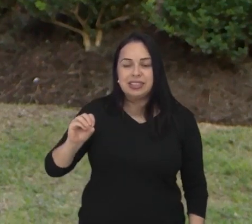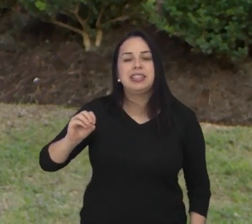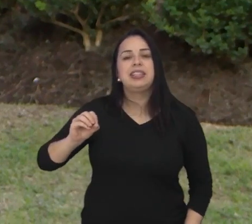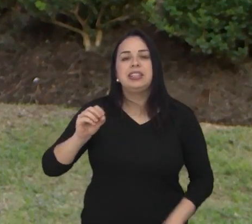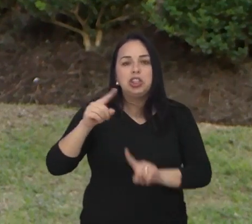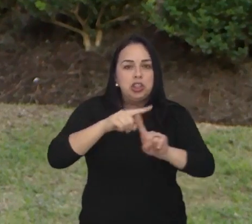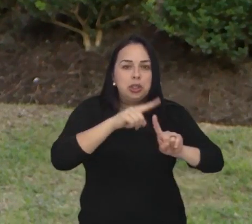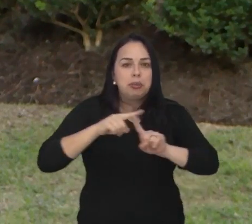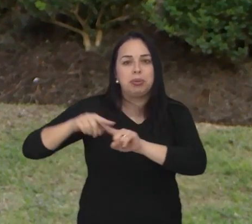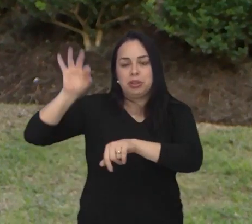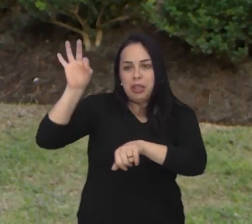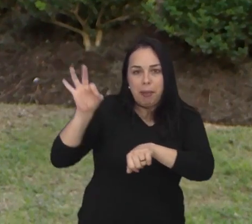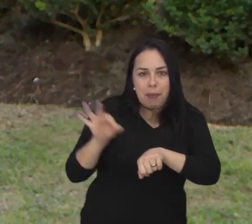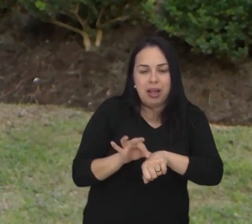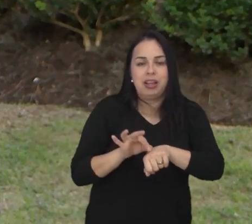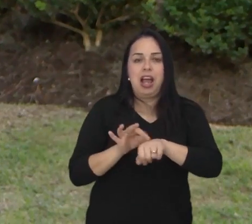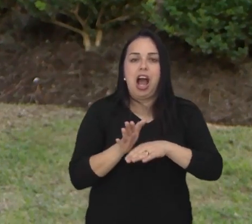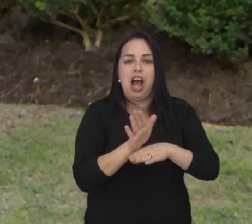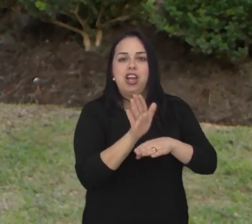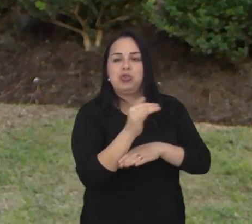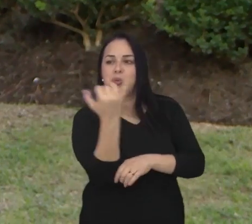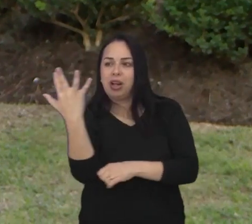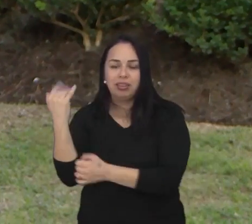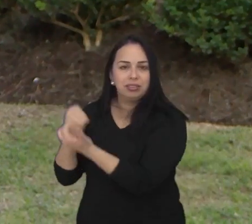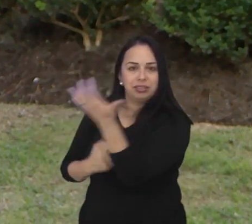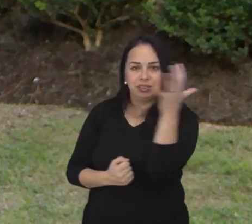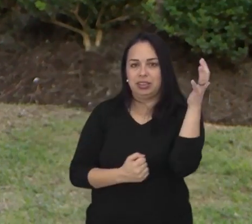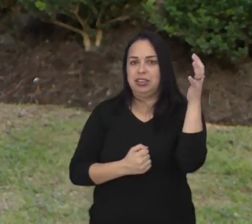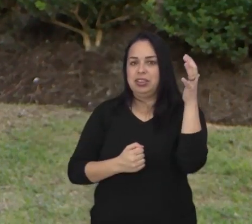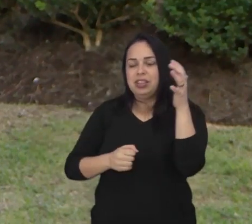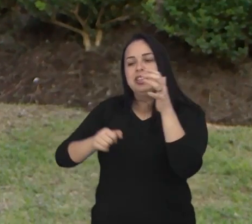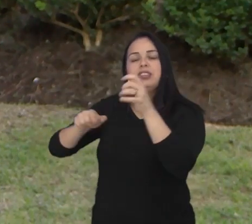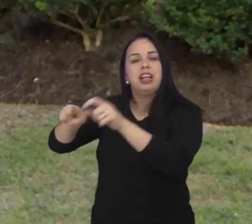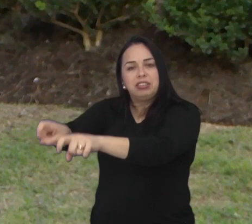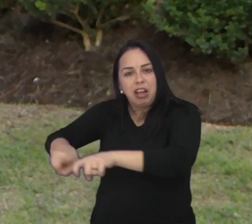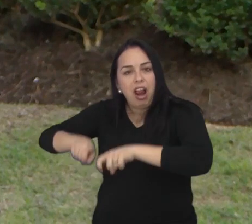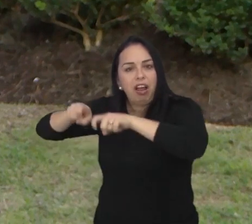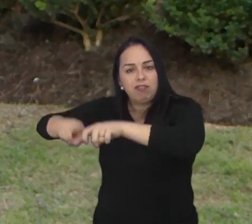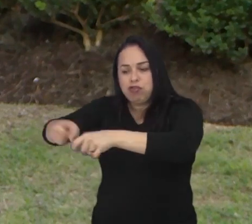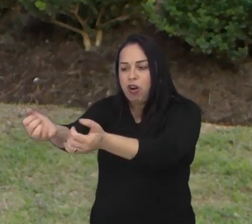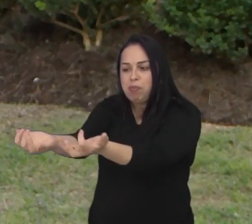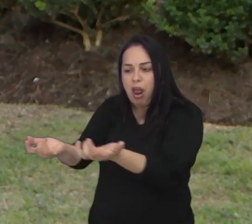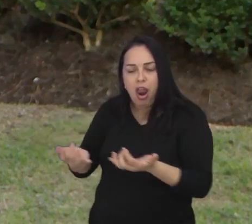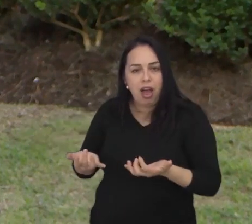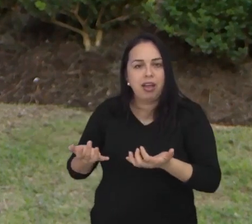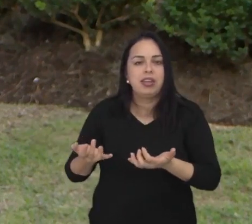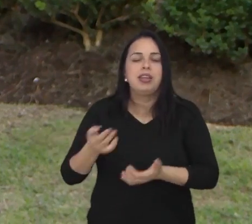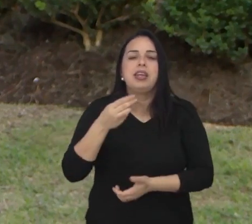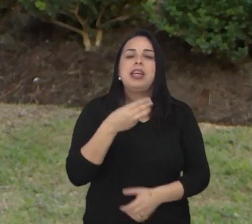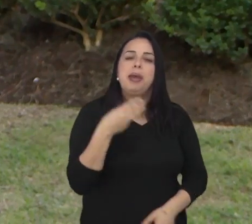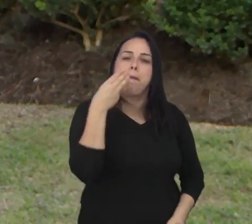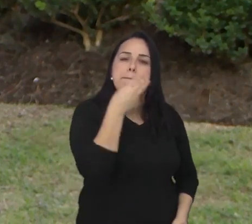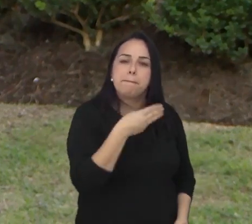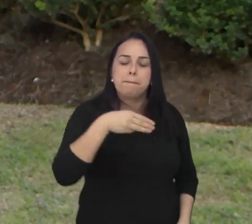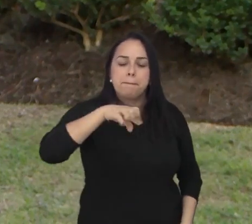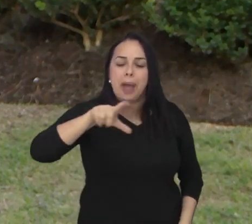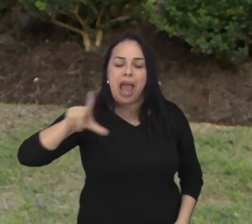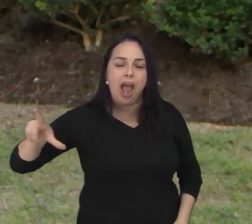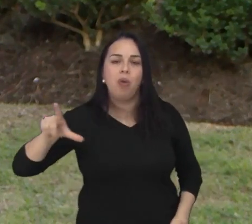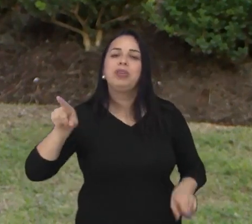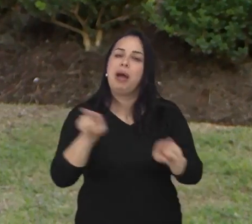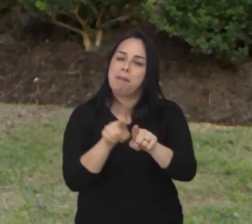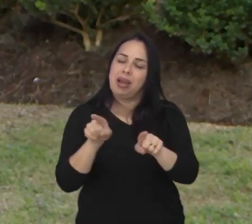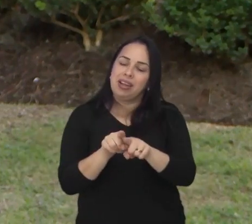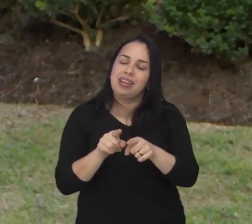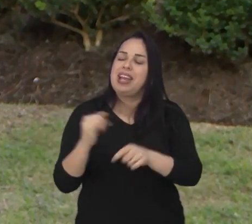espécies nativas de abelhas sem ferrão. Elas contribuem para as florestas, para as lavouras, para a produção de mel. E é